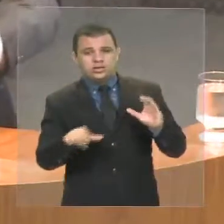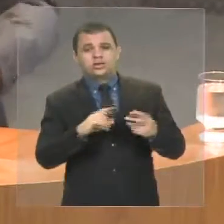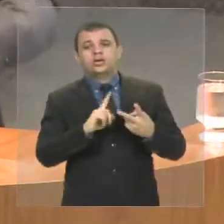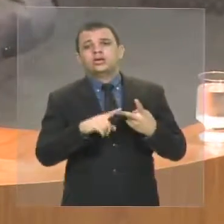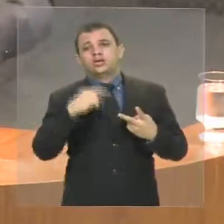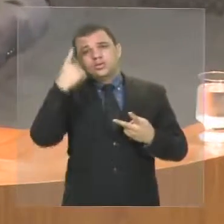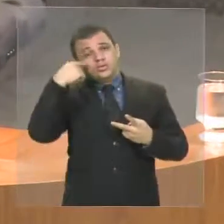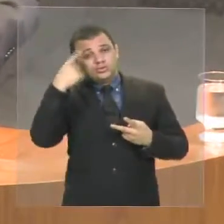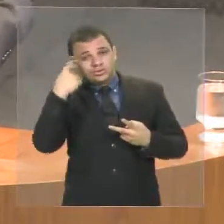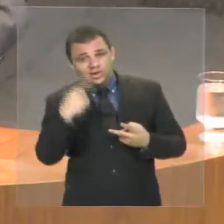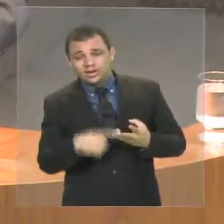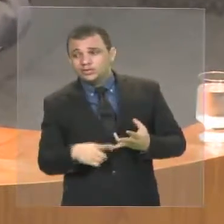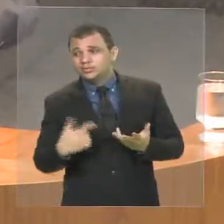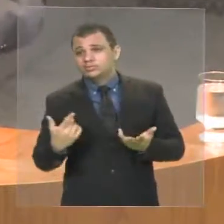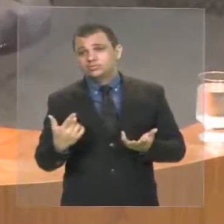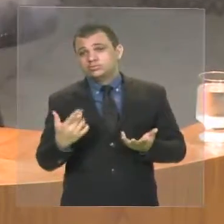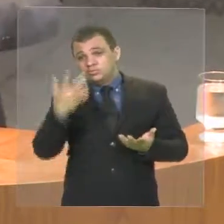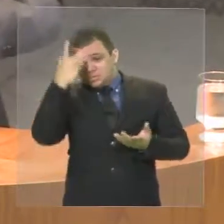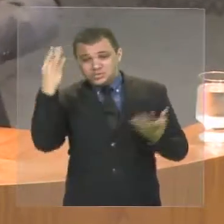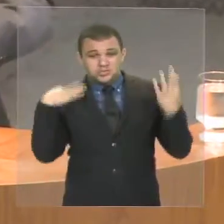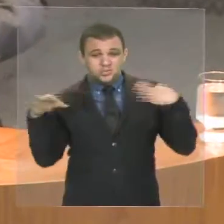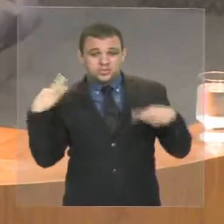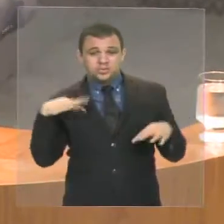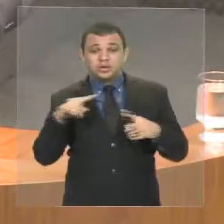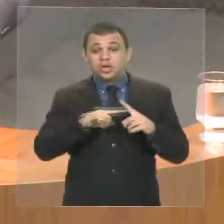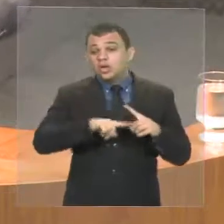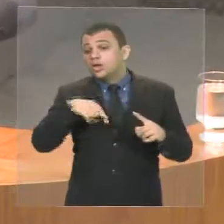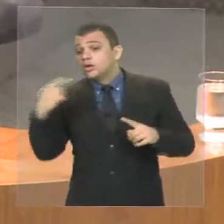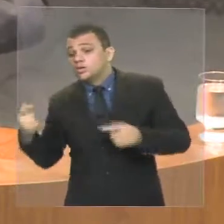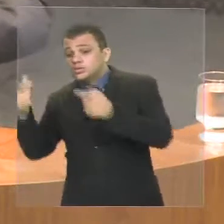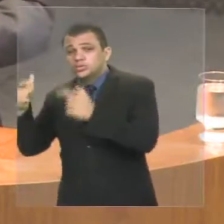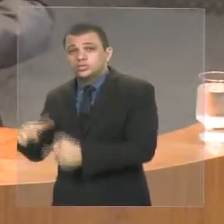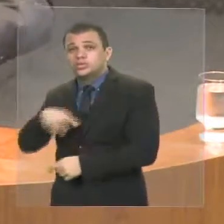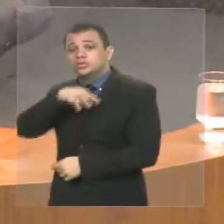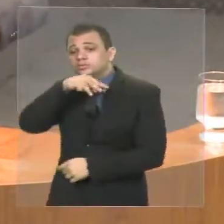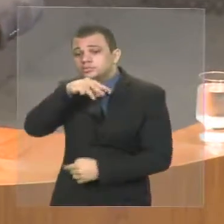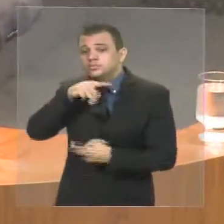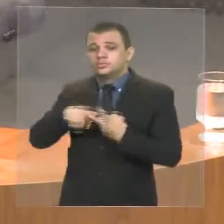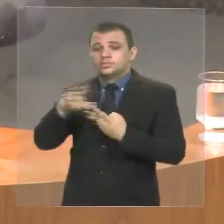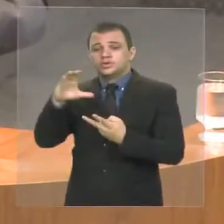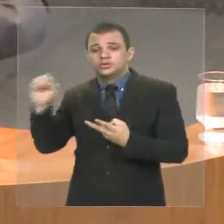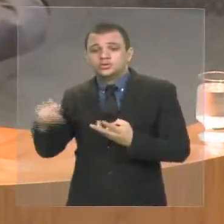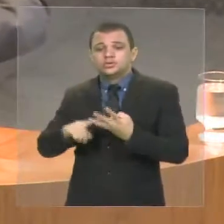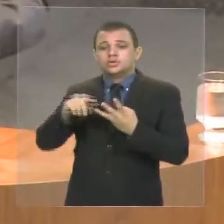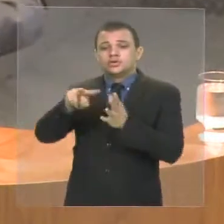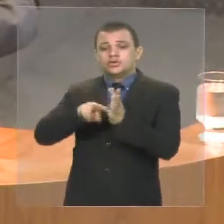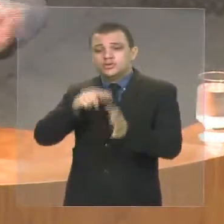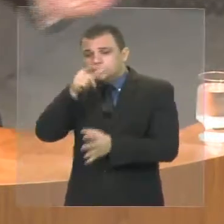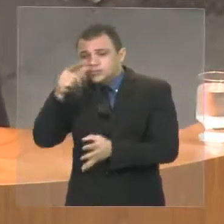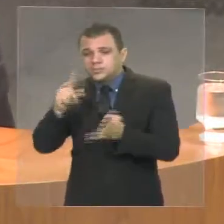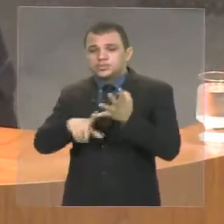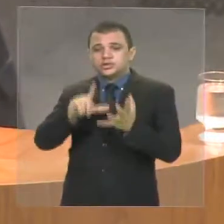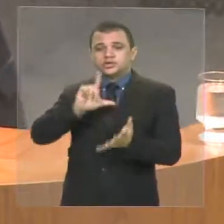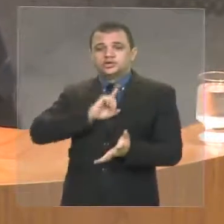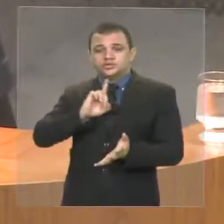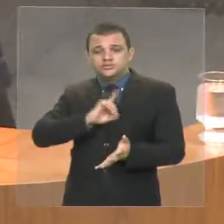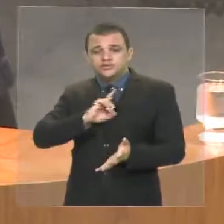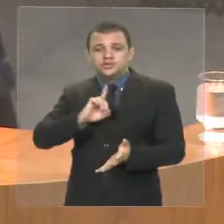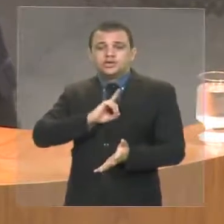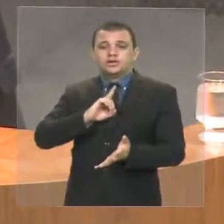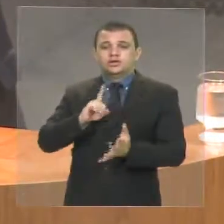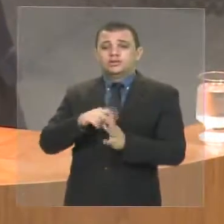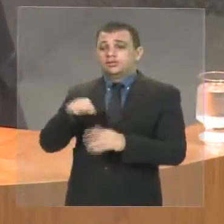projeto que vai beneficiar o Maiobão, que vai beneficiar a Cidade Operária, que vai beneficiar a Vila Luizão, que vai beneficiar a Divinéia, por um projeto